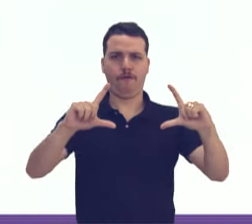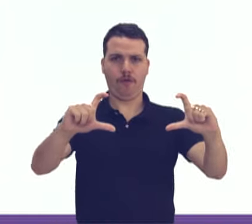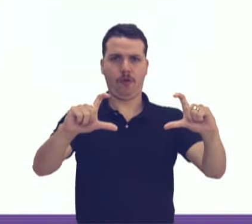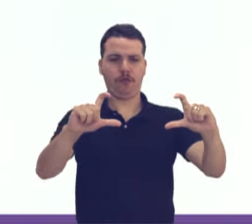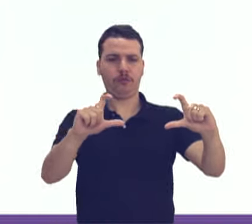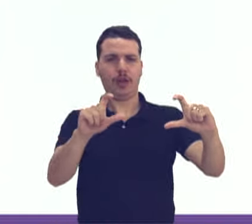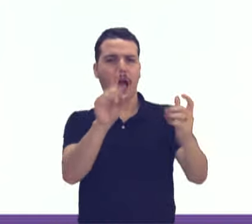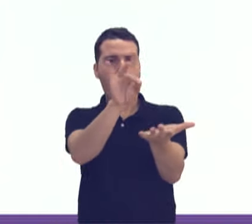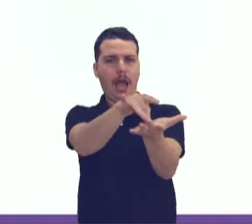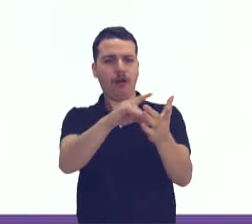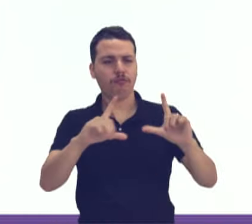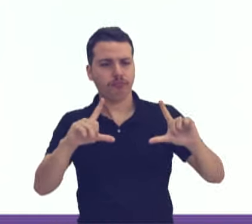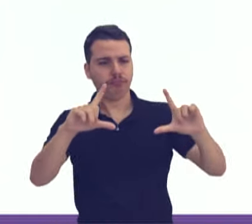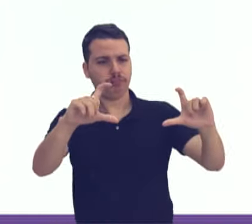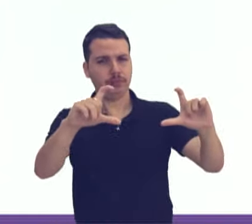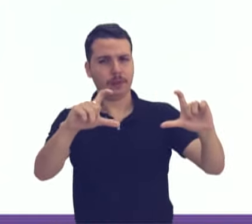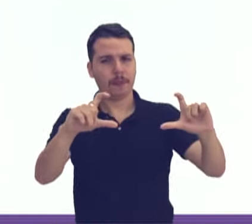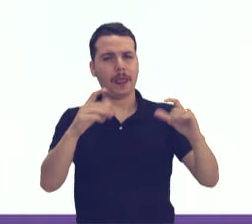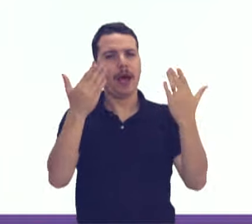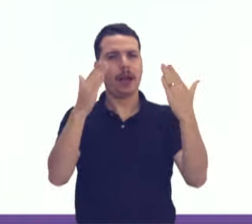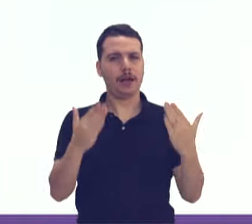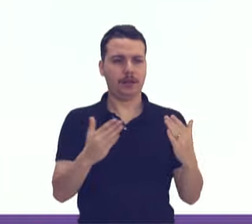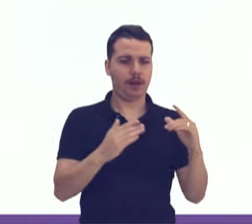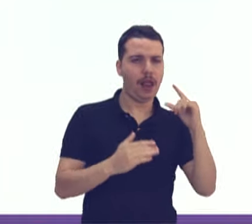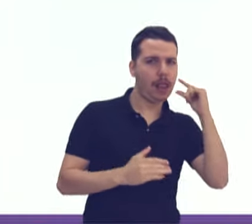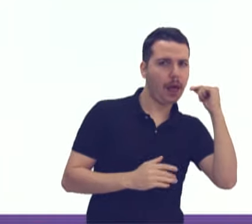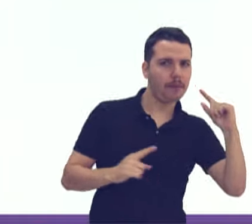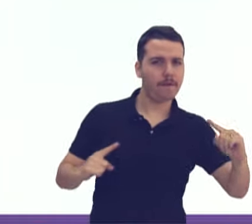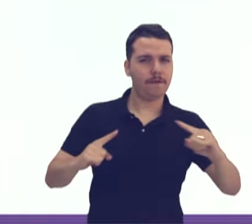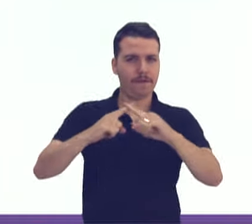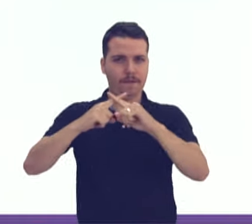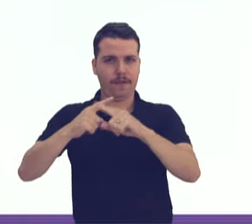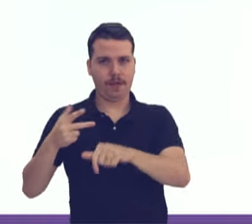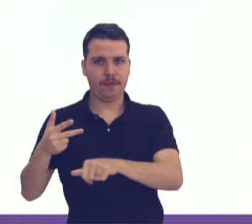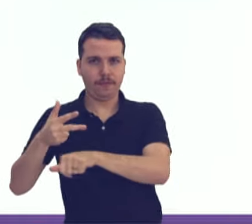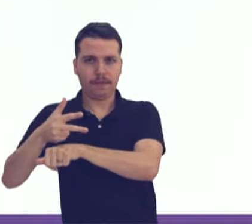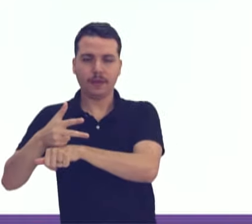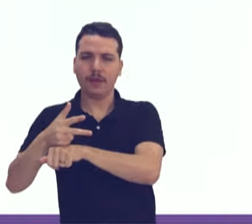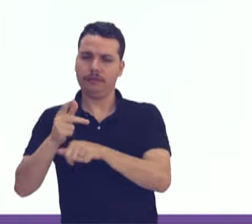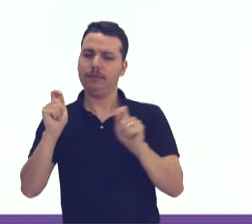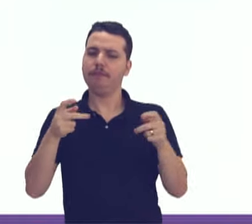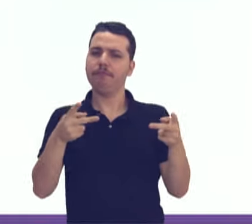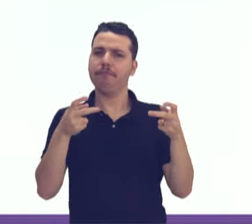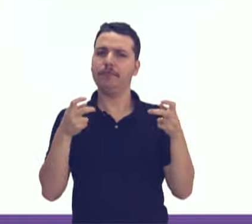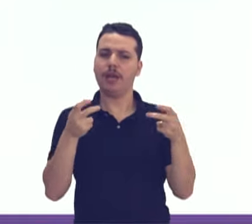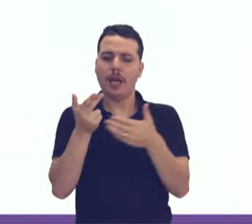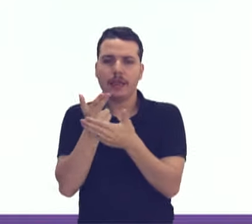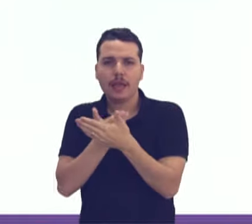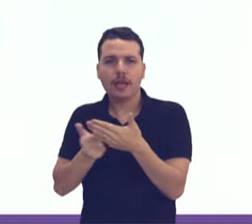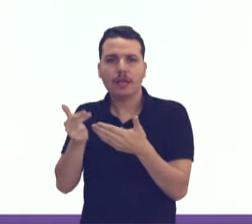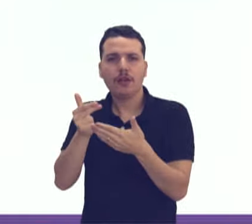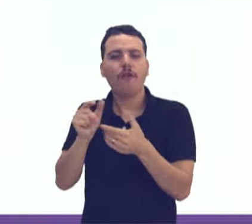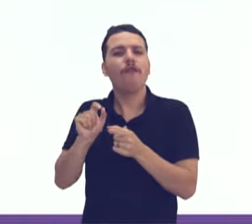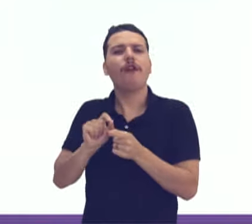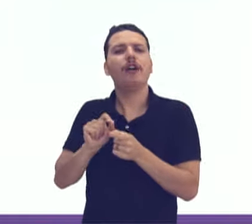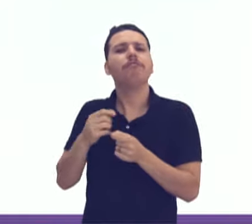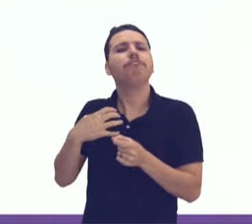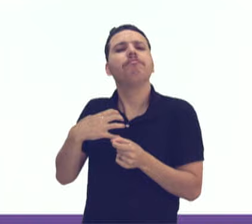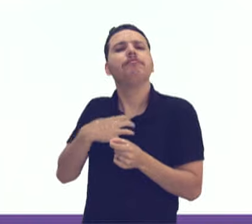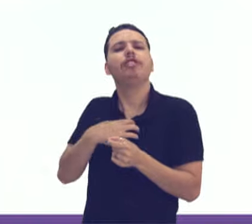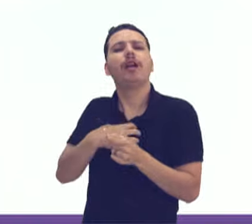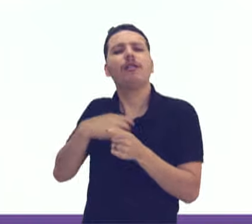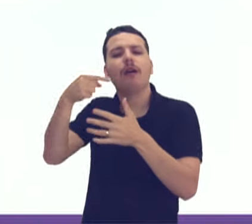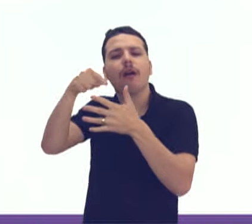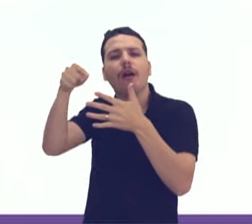realidade analisando a série lápis versus câmera câmera podemos notar que esses desenhos são feitos principalmente com que